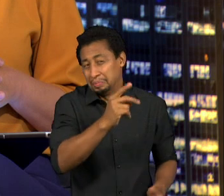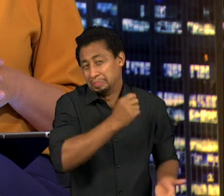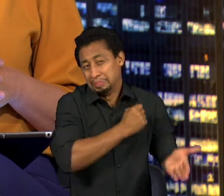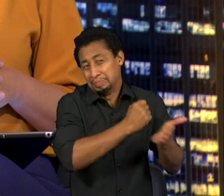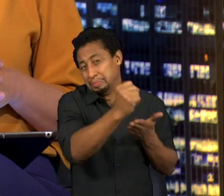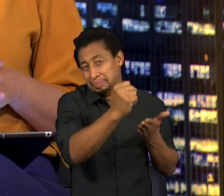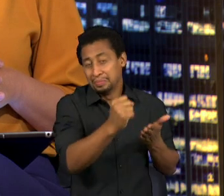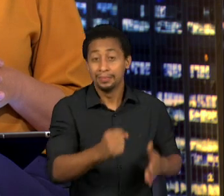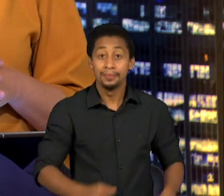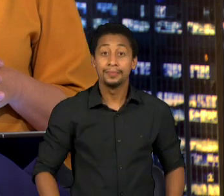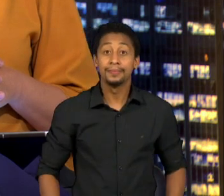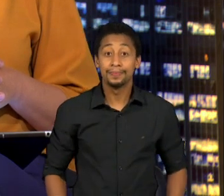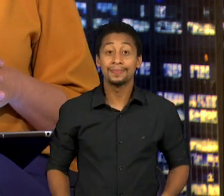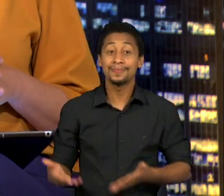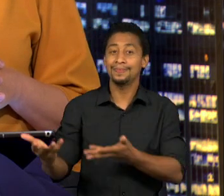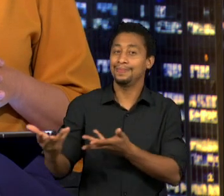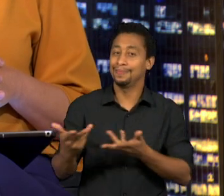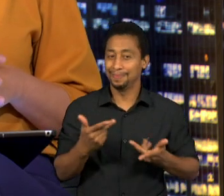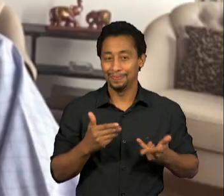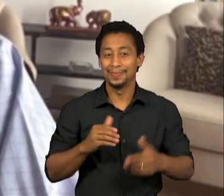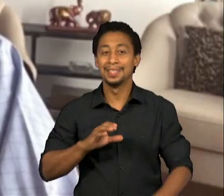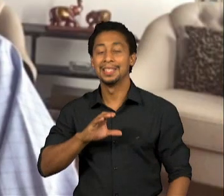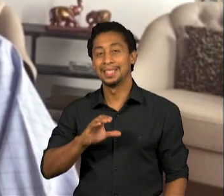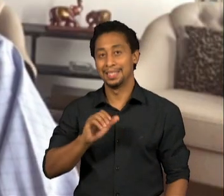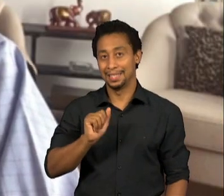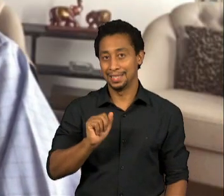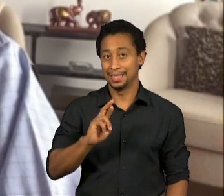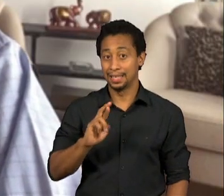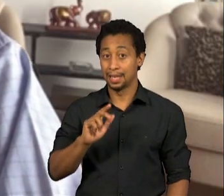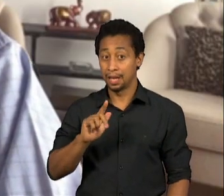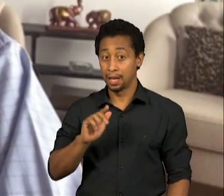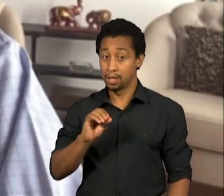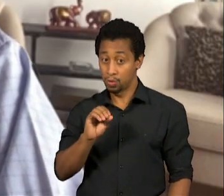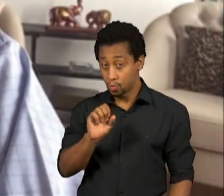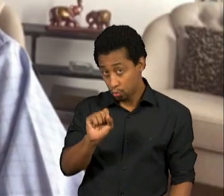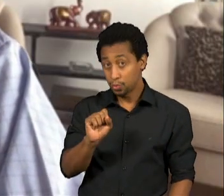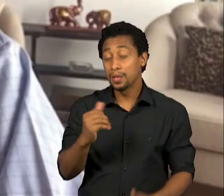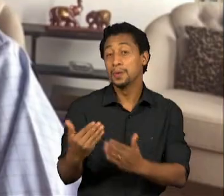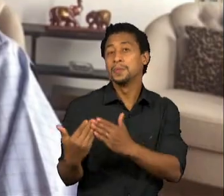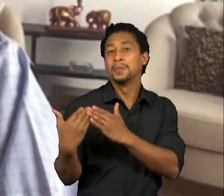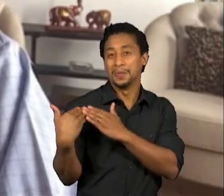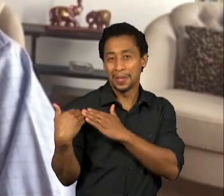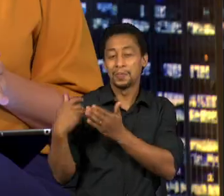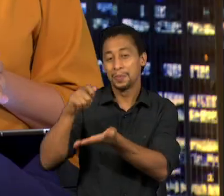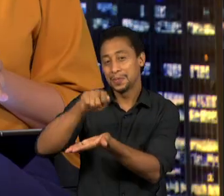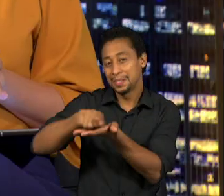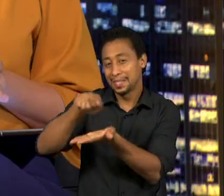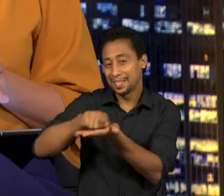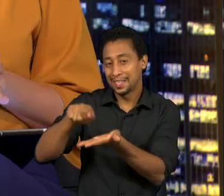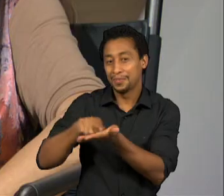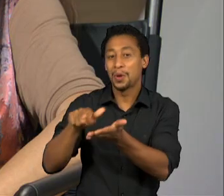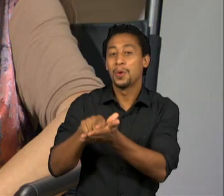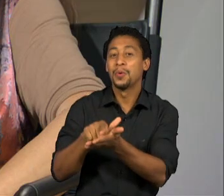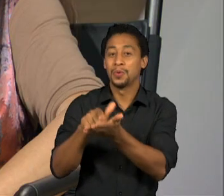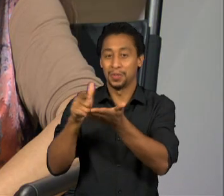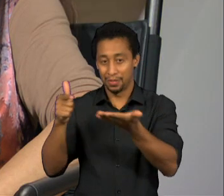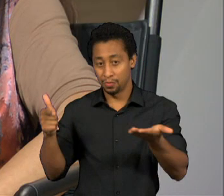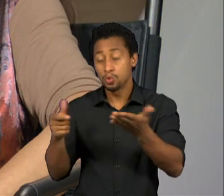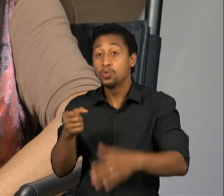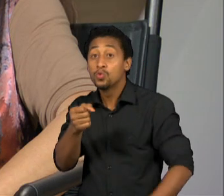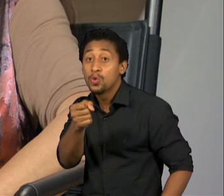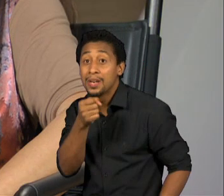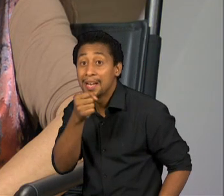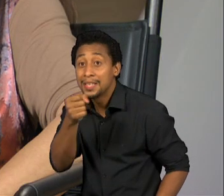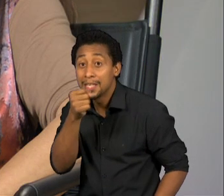o jornalista Carlos Monforte, autor do livro O Papel do Jornalismo Sem Papel, a professora de Comunicação e Semiótica da PUC